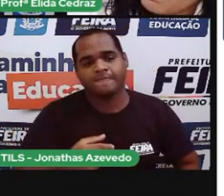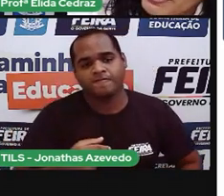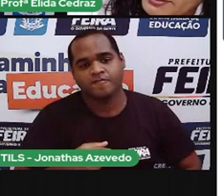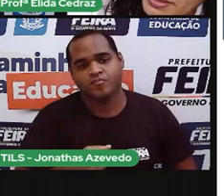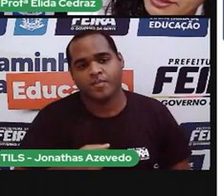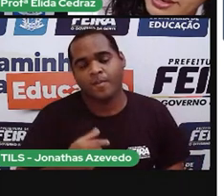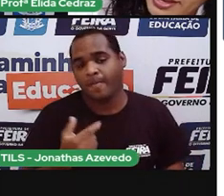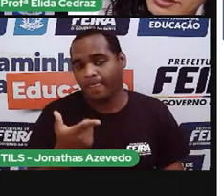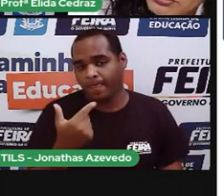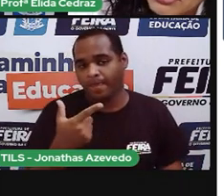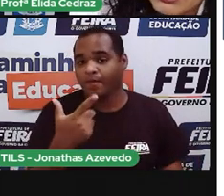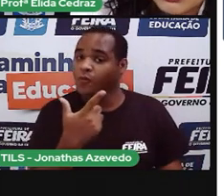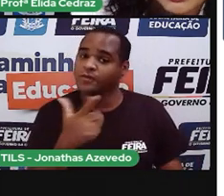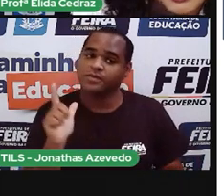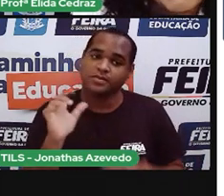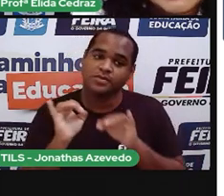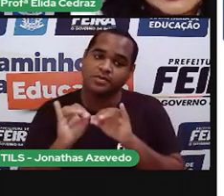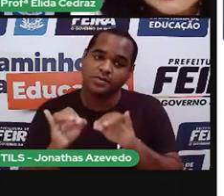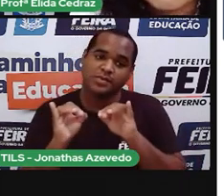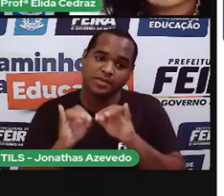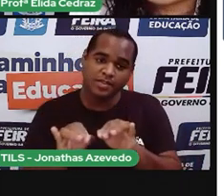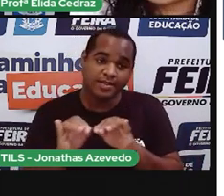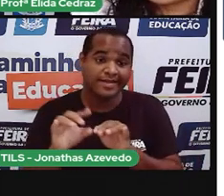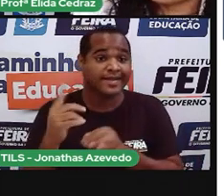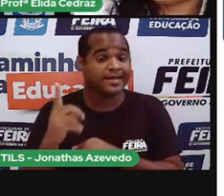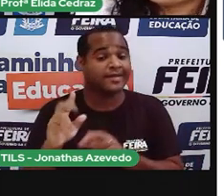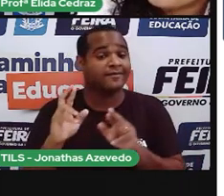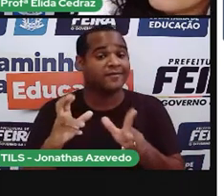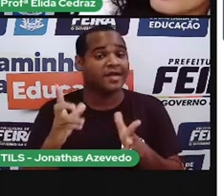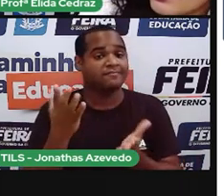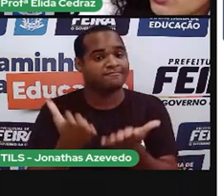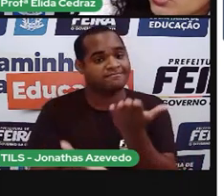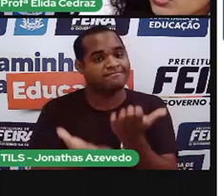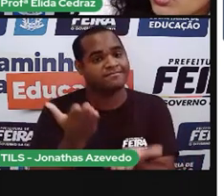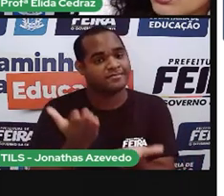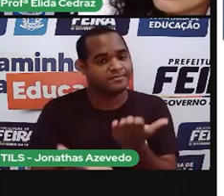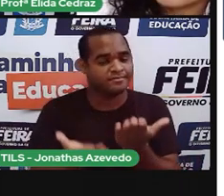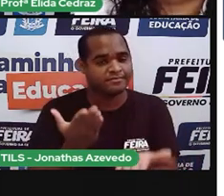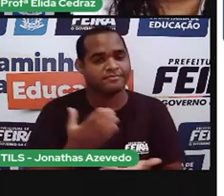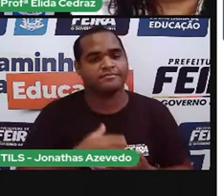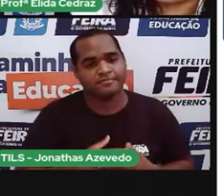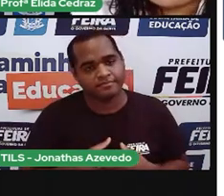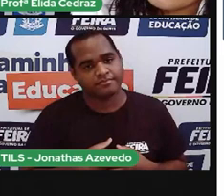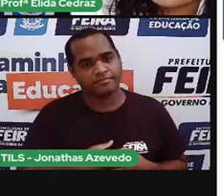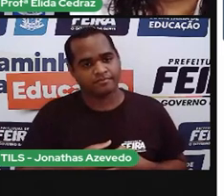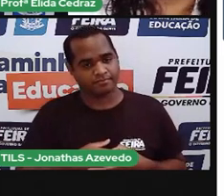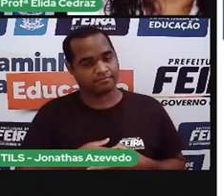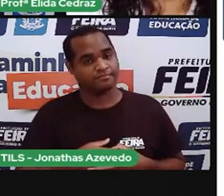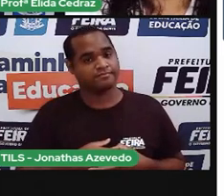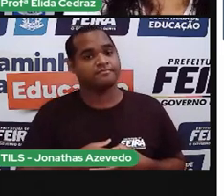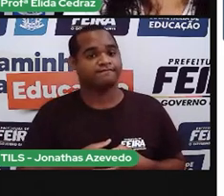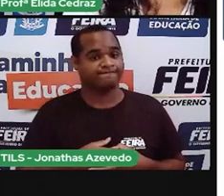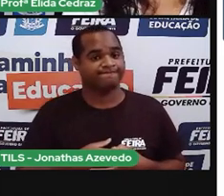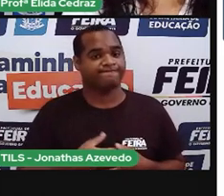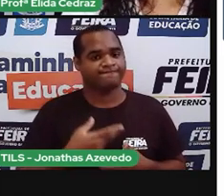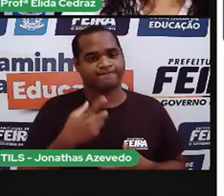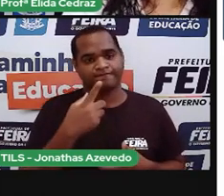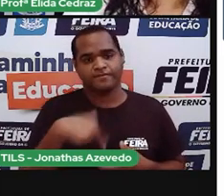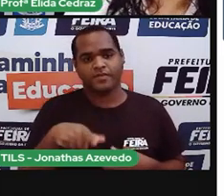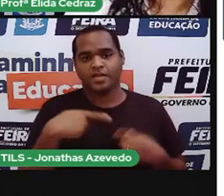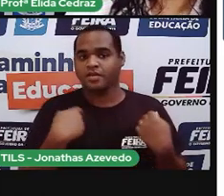No supermercado, a banana é vendida no quilo. E aí, nós